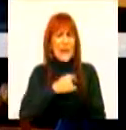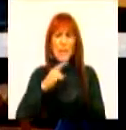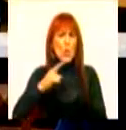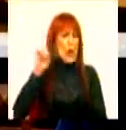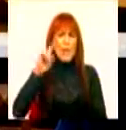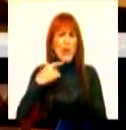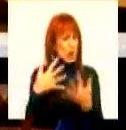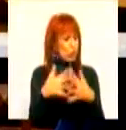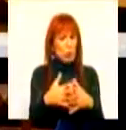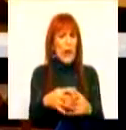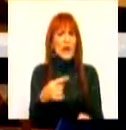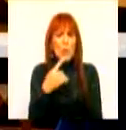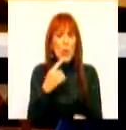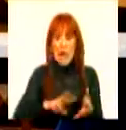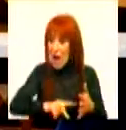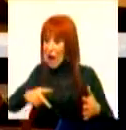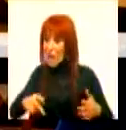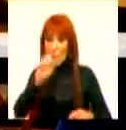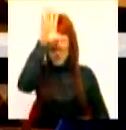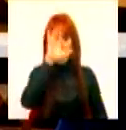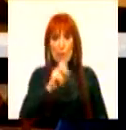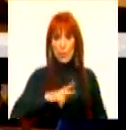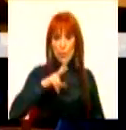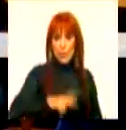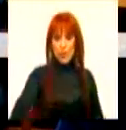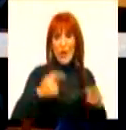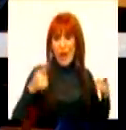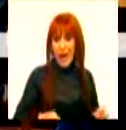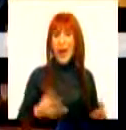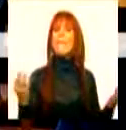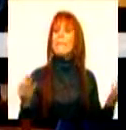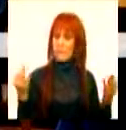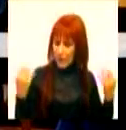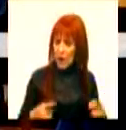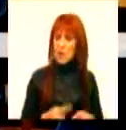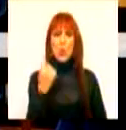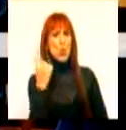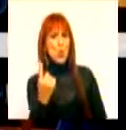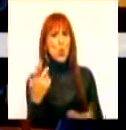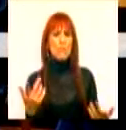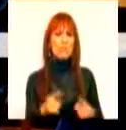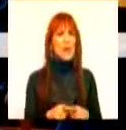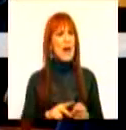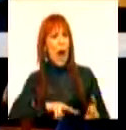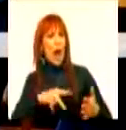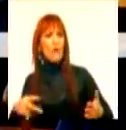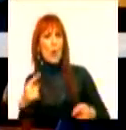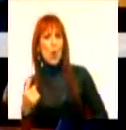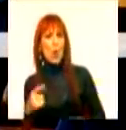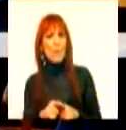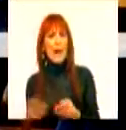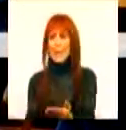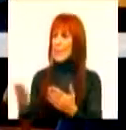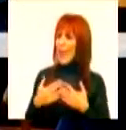importante, muito estruturante na reforma do Estado português e é com certeza uma reforma que nos